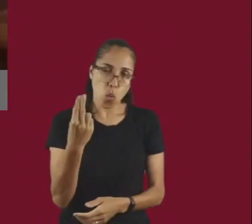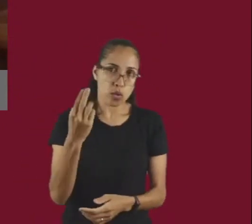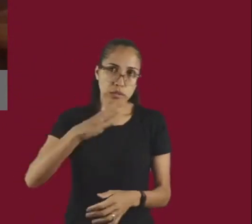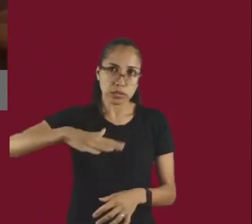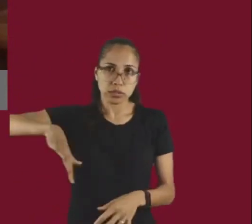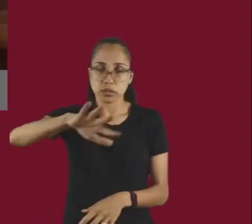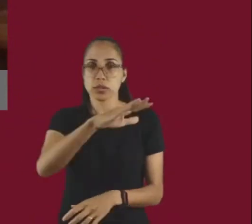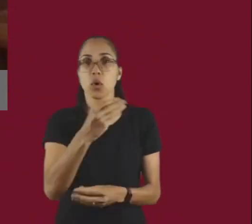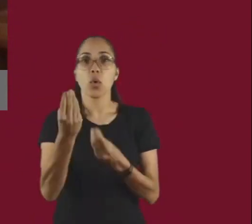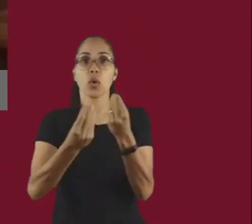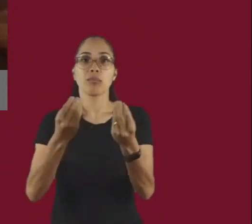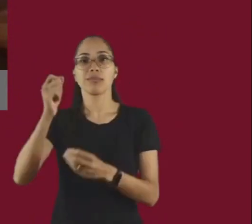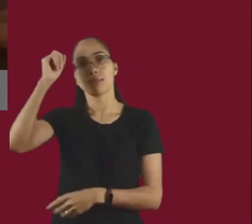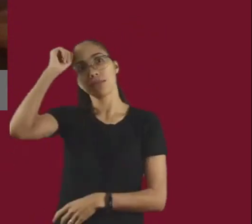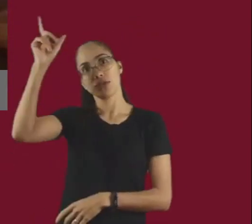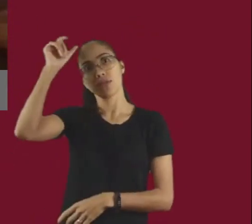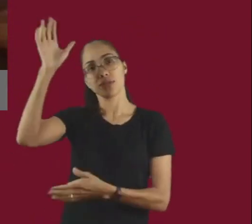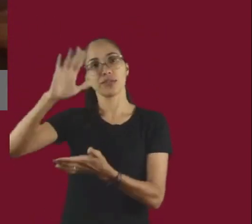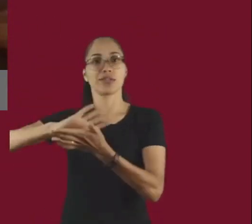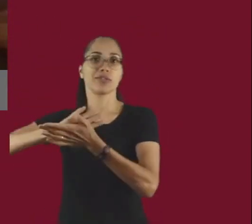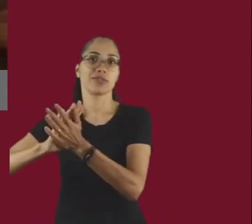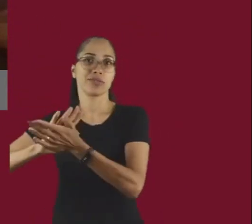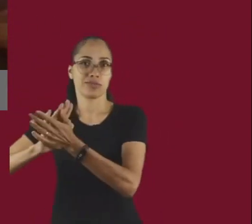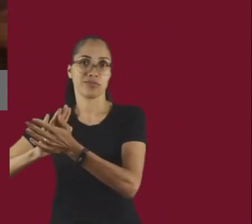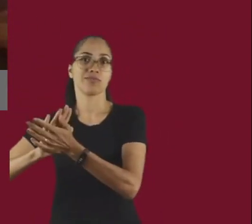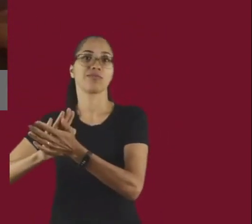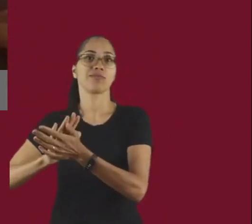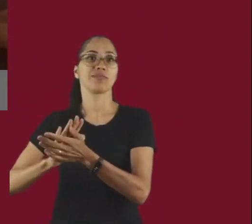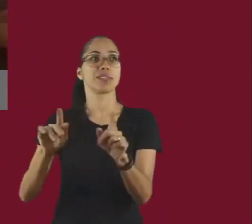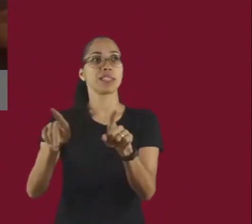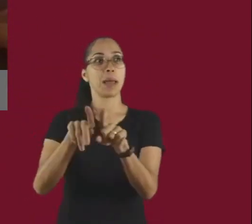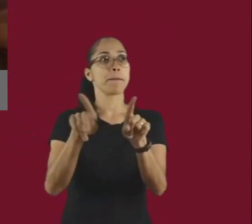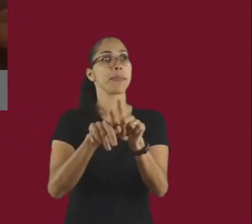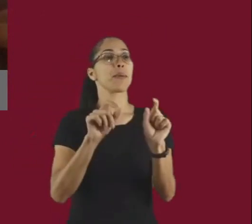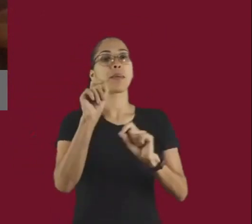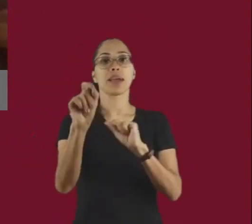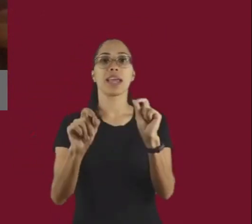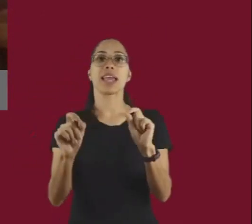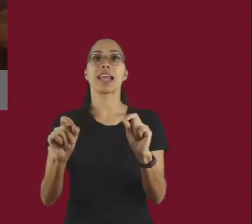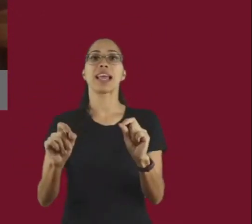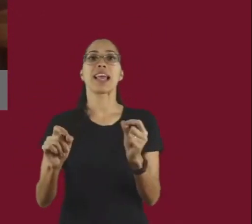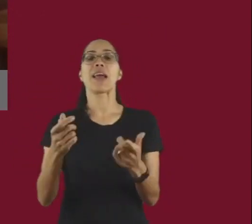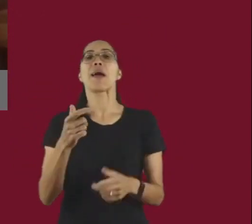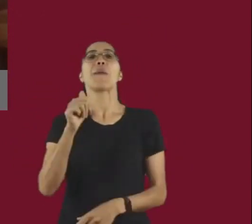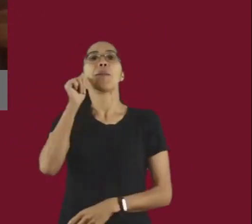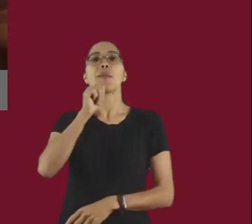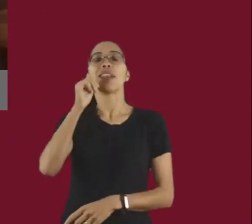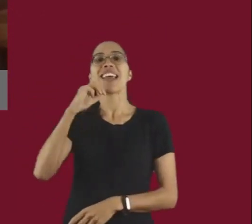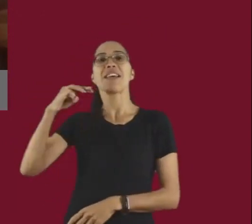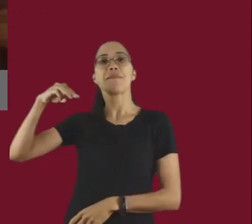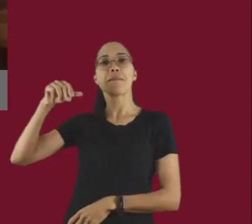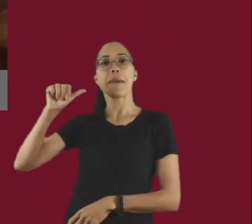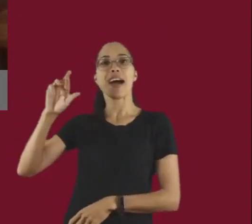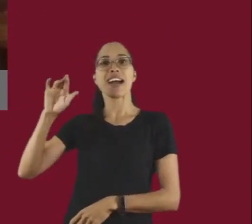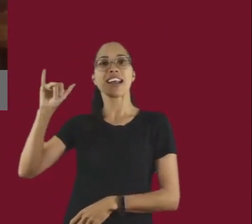da cultura, pela destruição daquilo que a Marina Silva chama de DNA da alma.